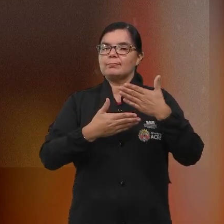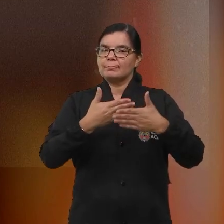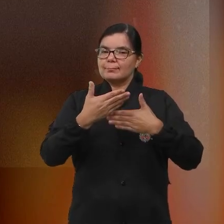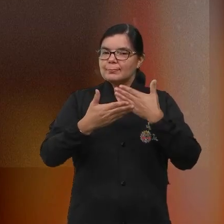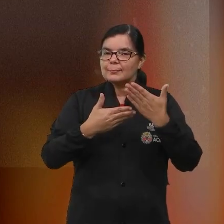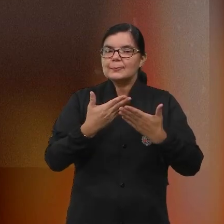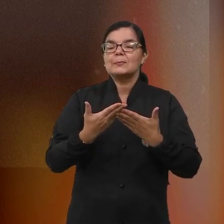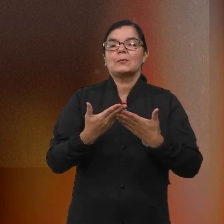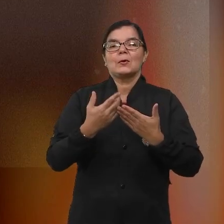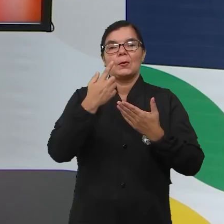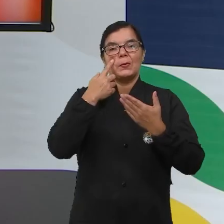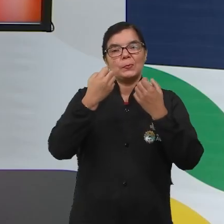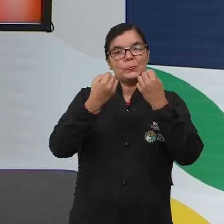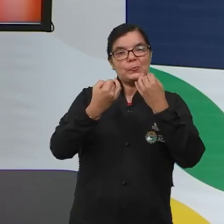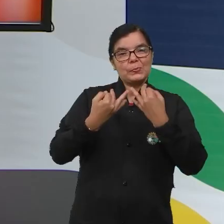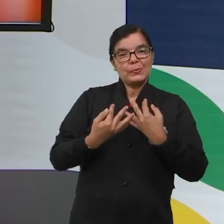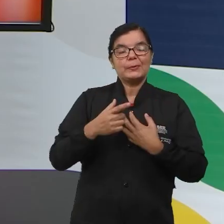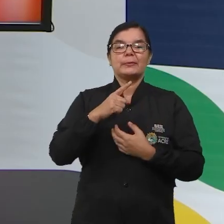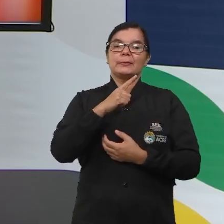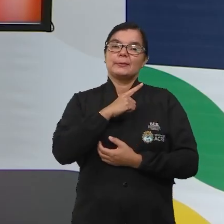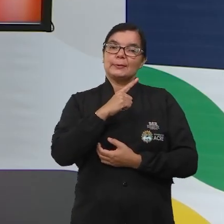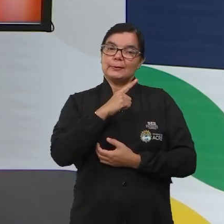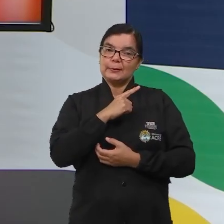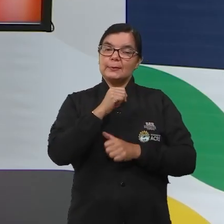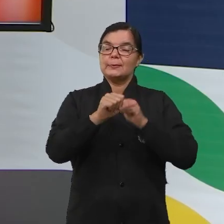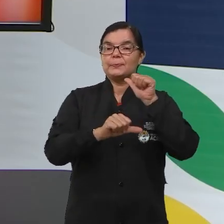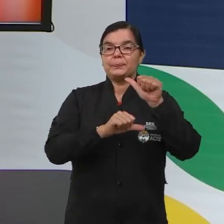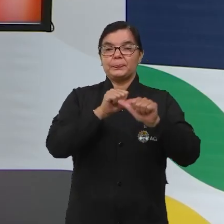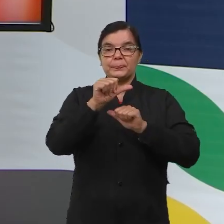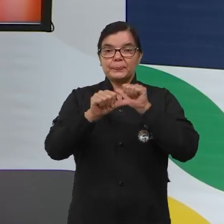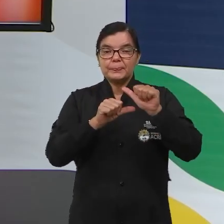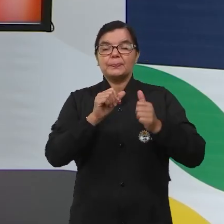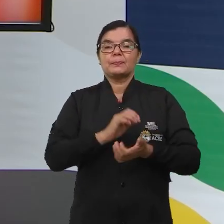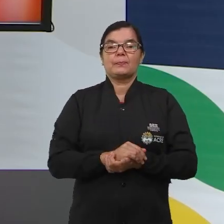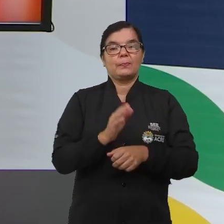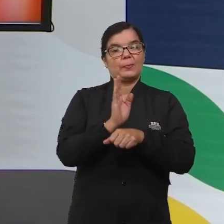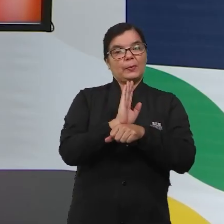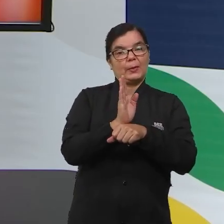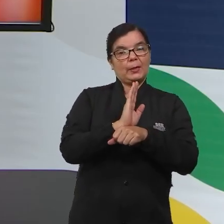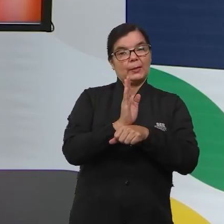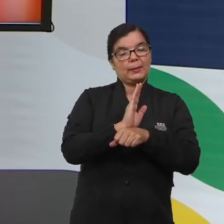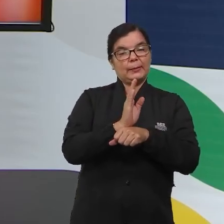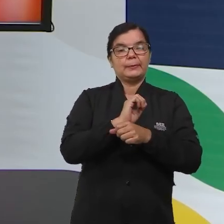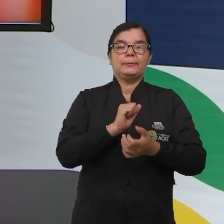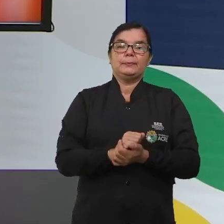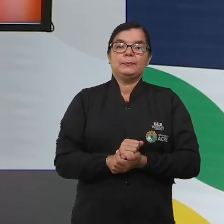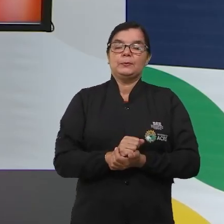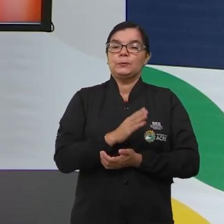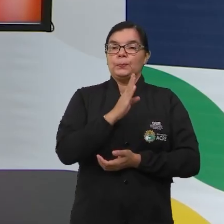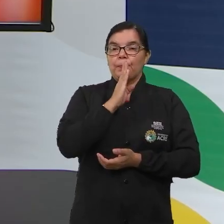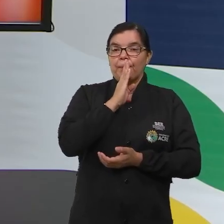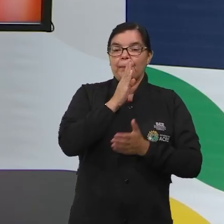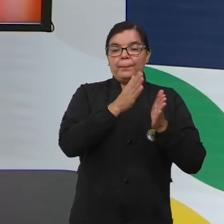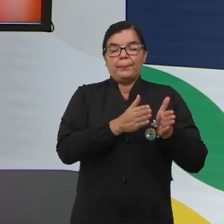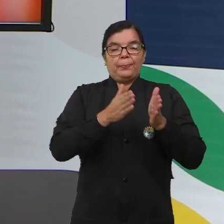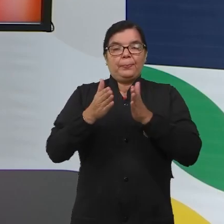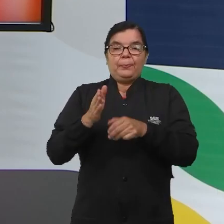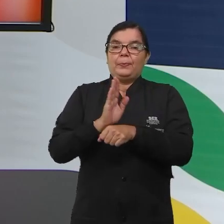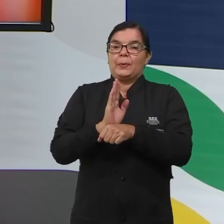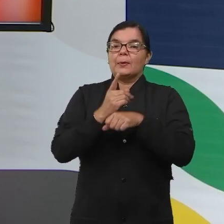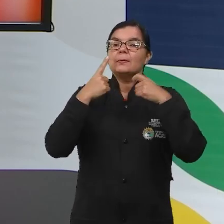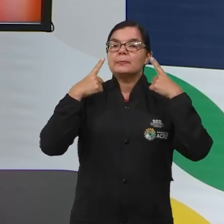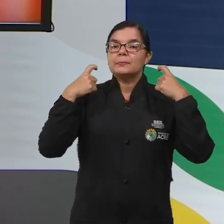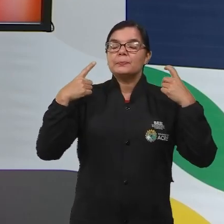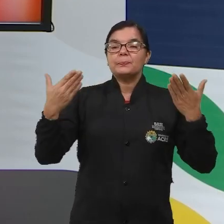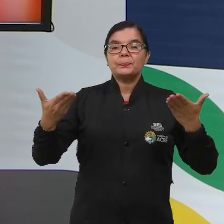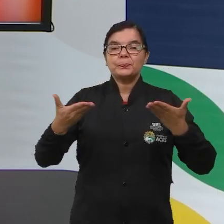tempo, como eu falei, houveram essas mudanças, né? Do cinema mudo ao cinema com som,